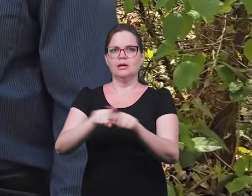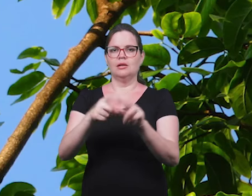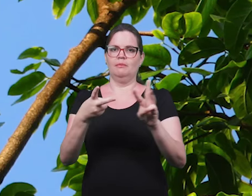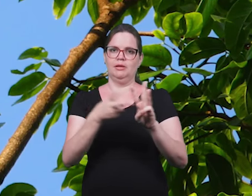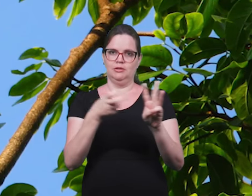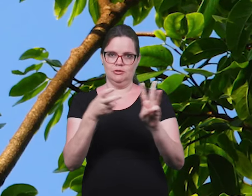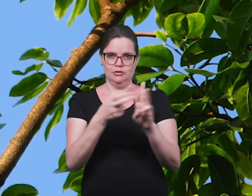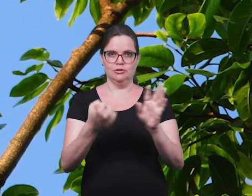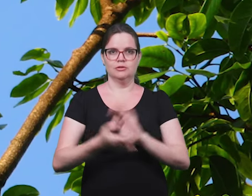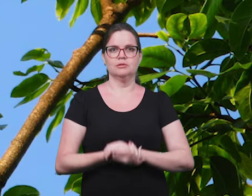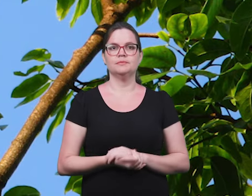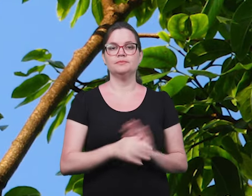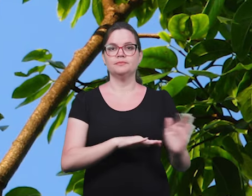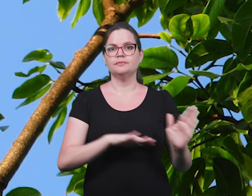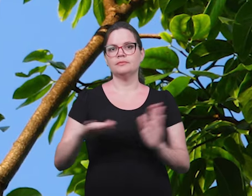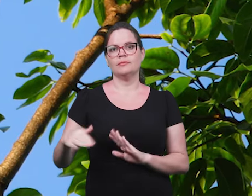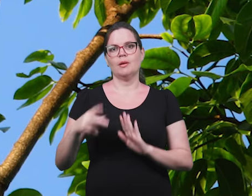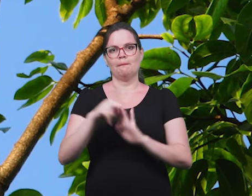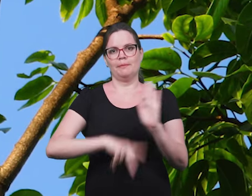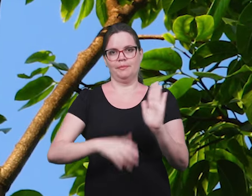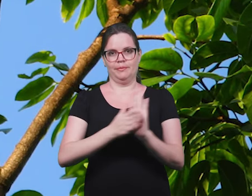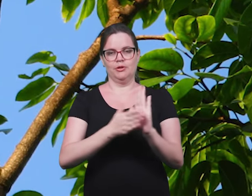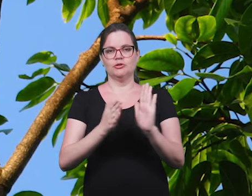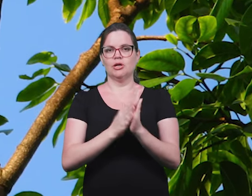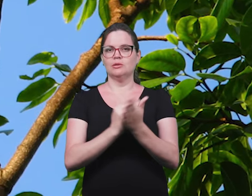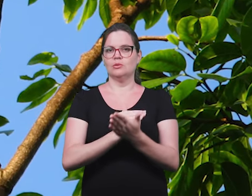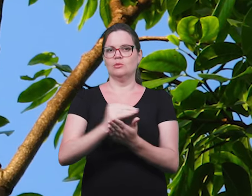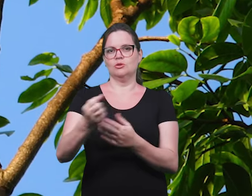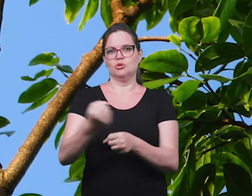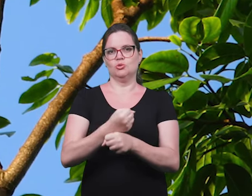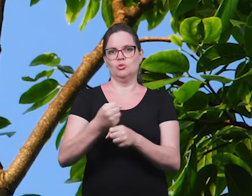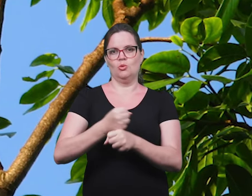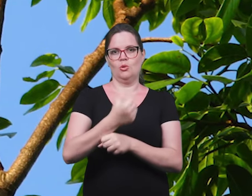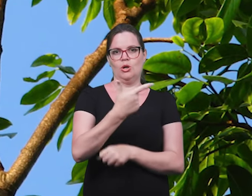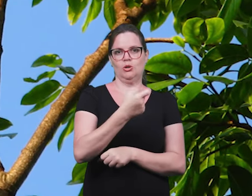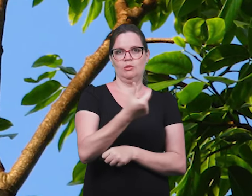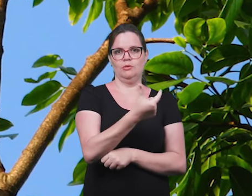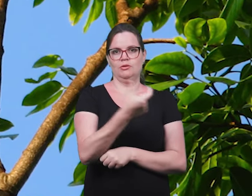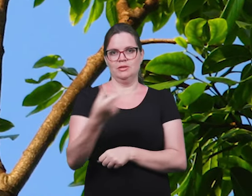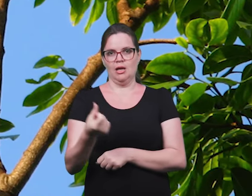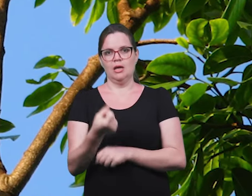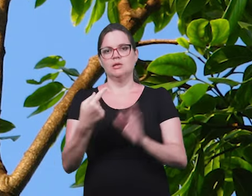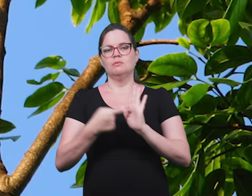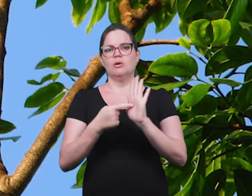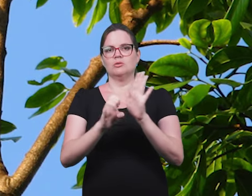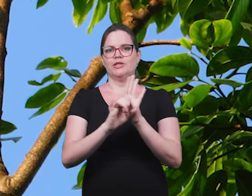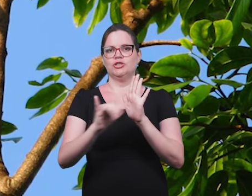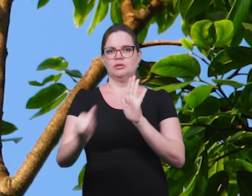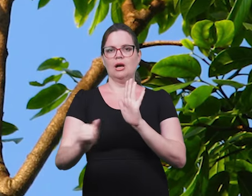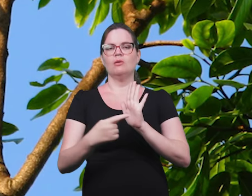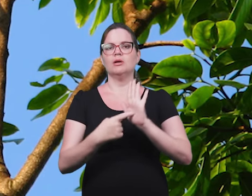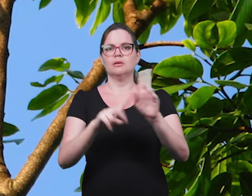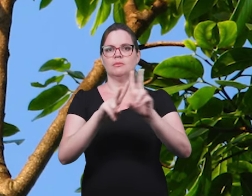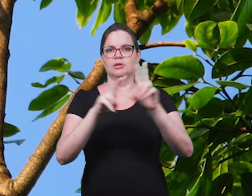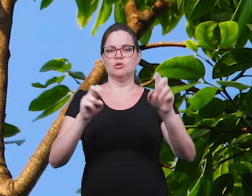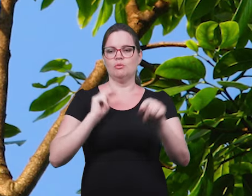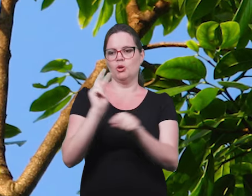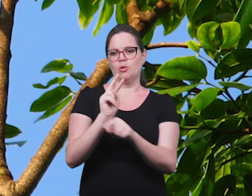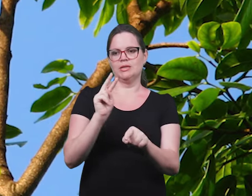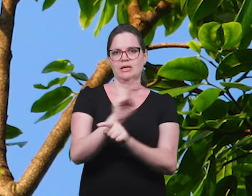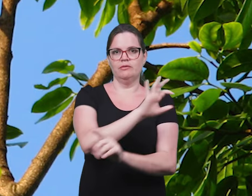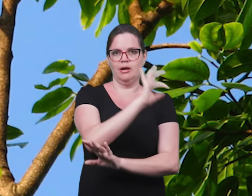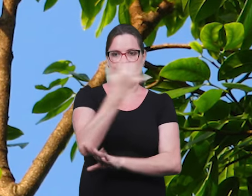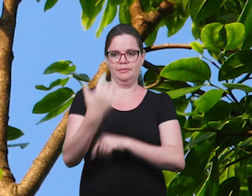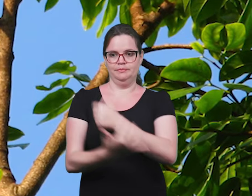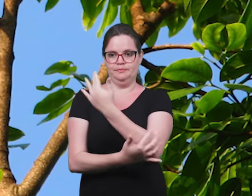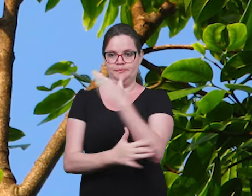indígenas. O projeto nasceu em 2006, a partir de um edital do CNPq focado em conservação.